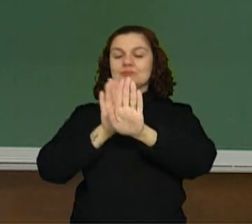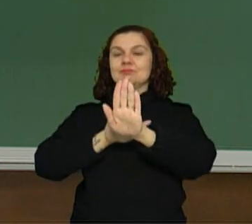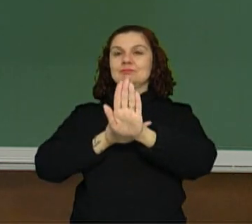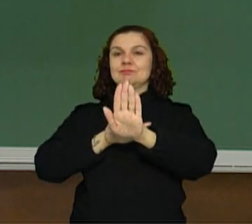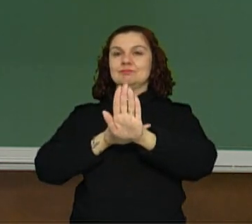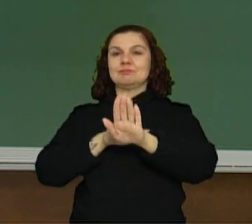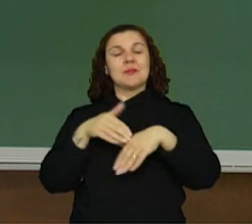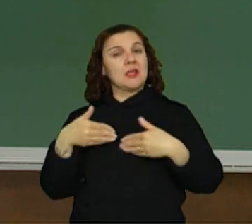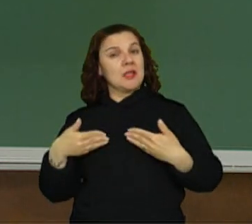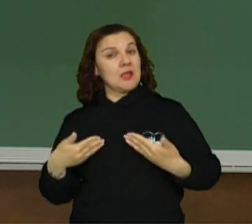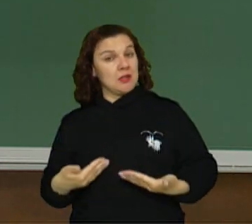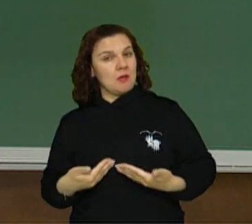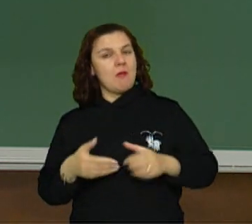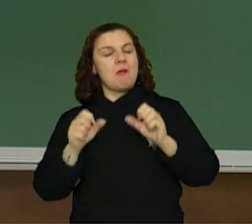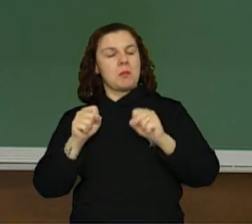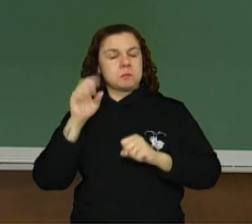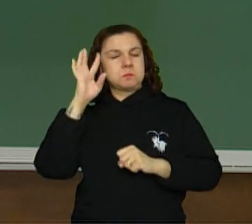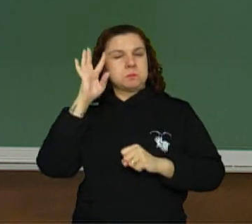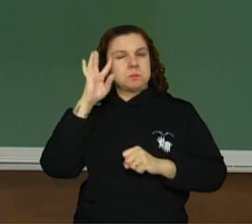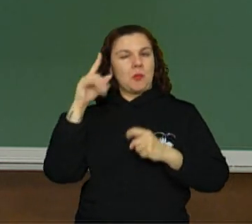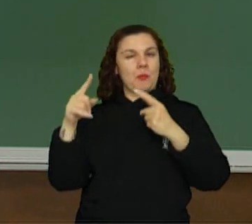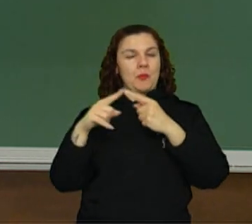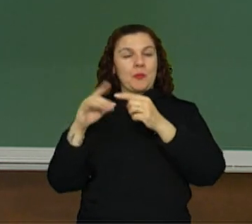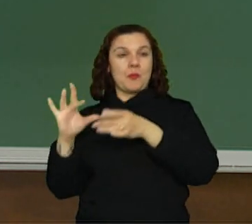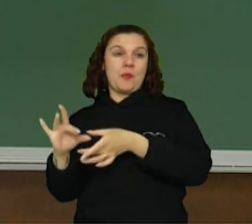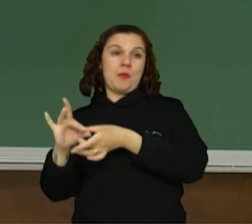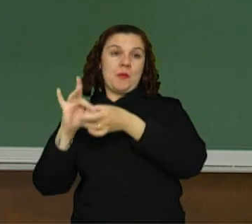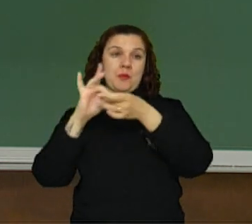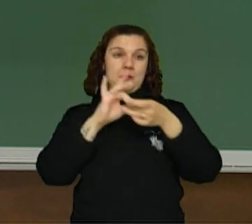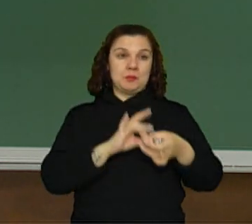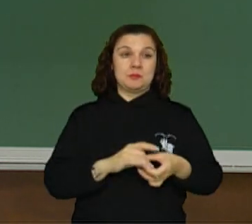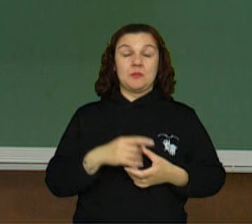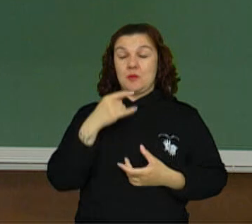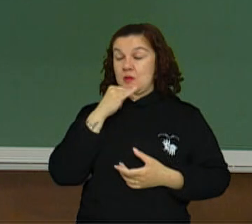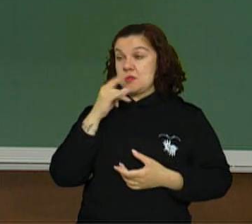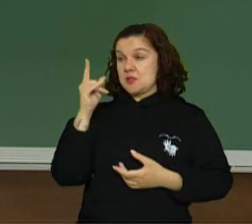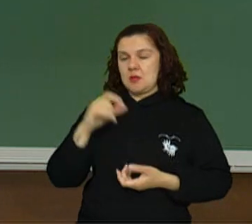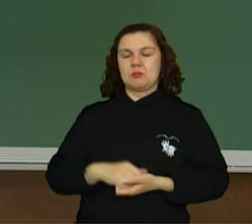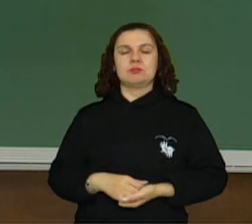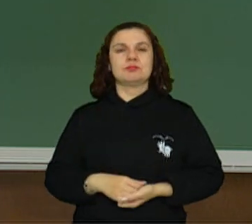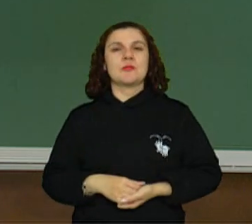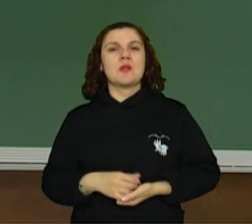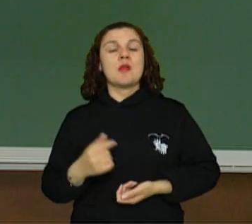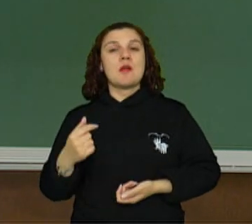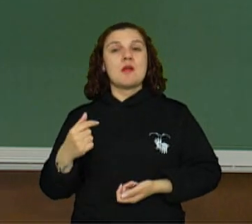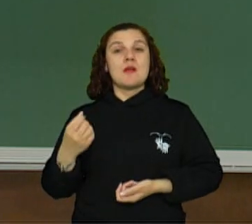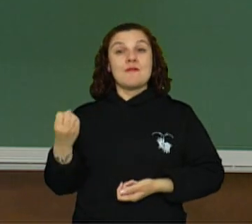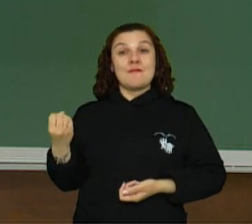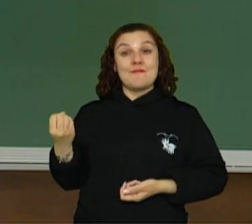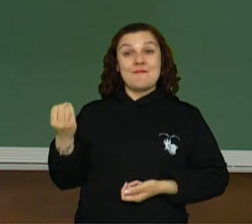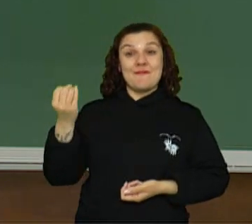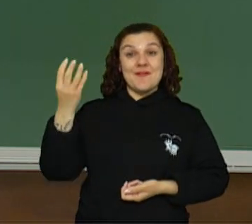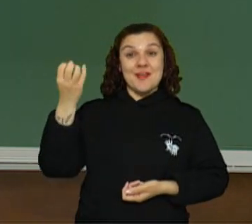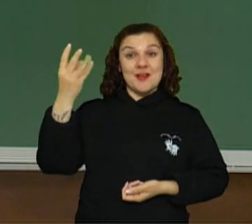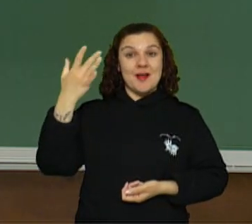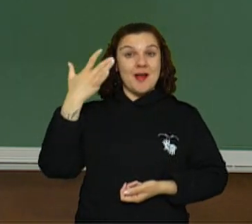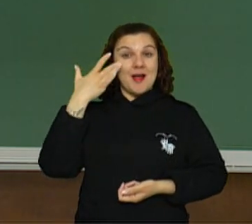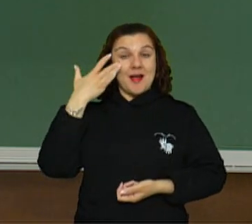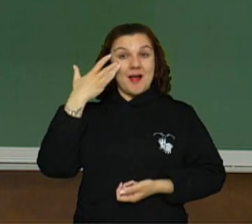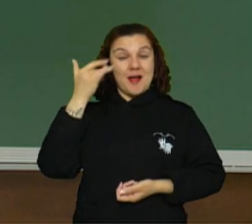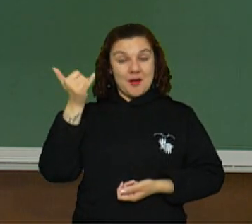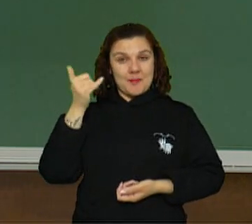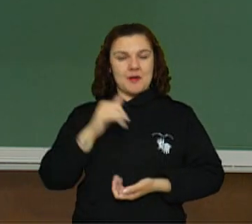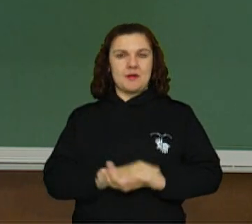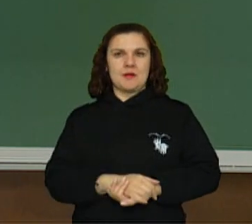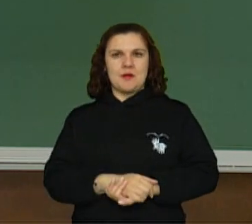tá? Mas pode ser deduzido pelo contexto. Exemplo, viajarei amanhã. O